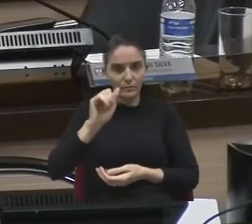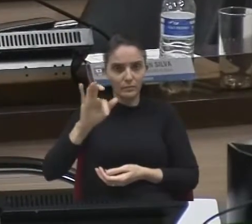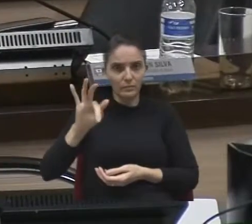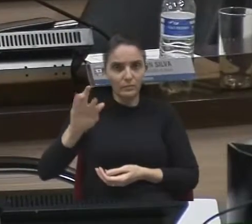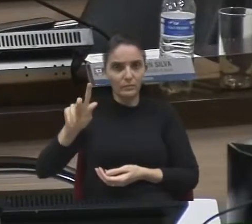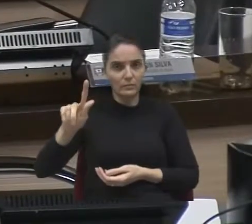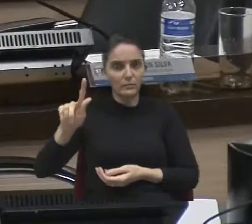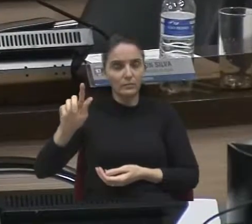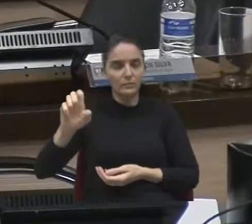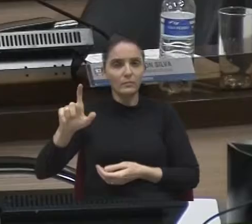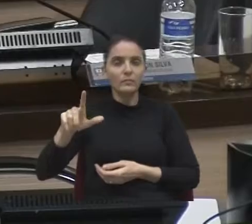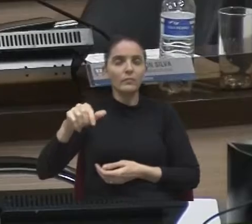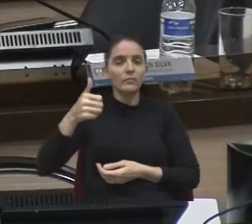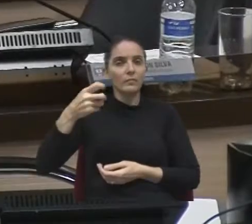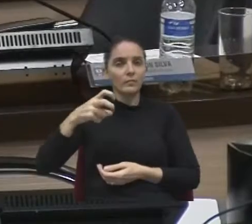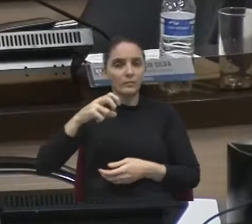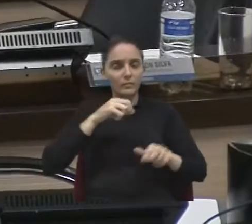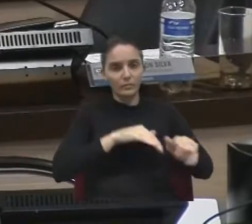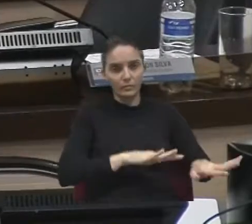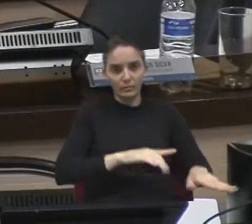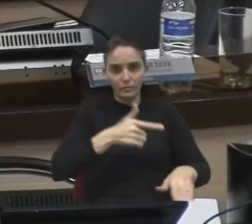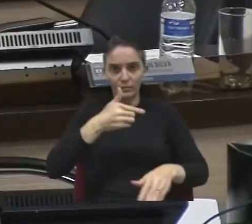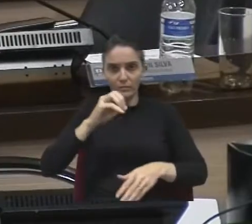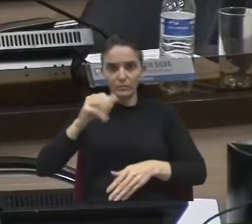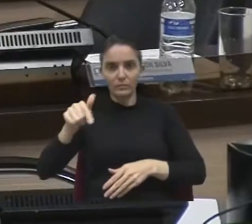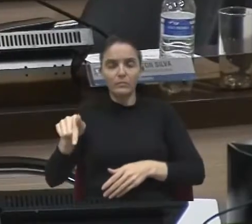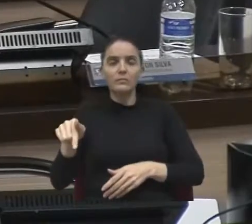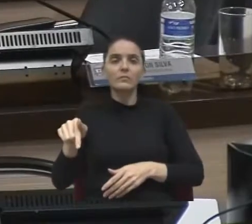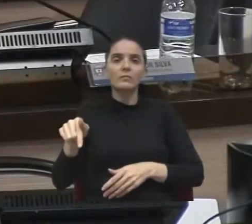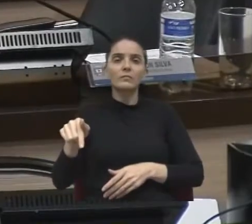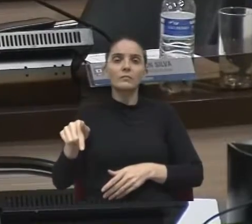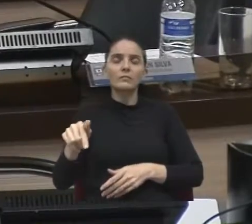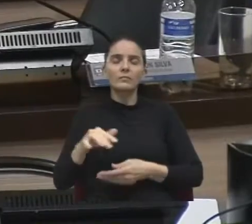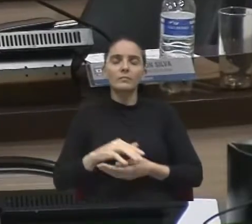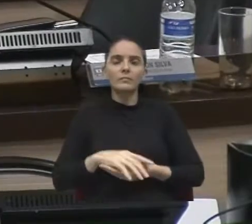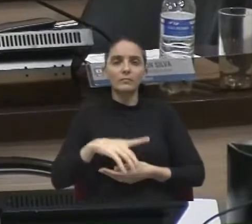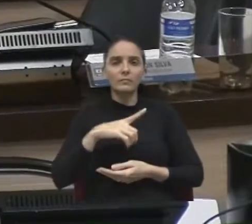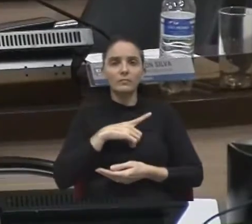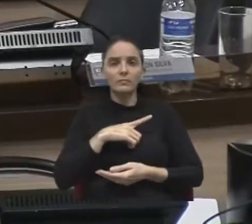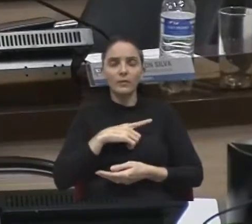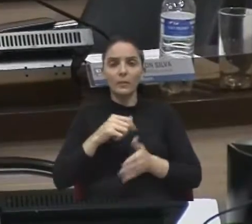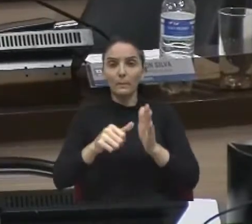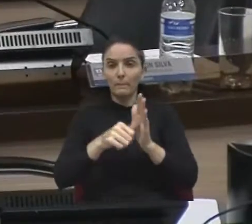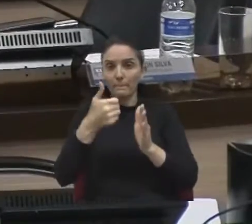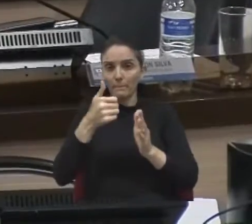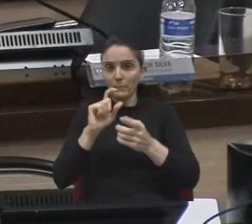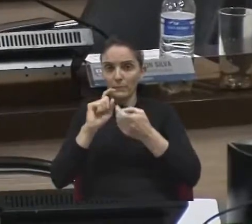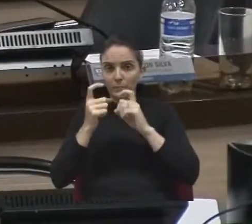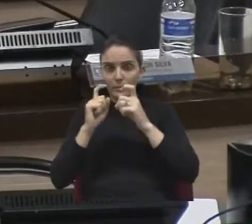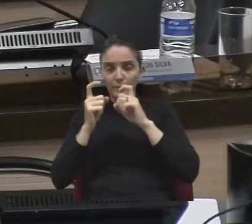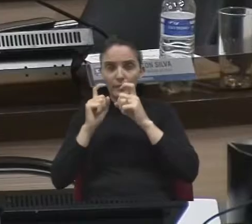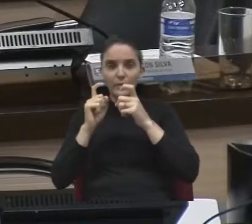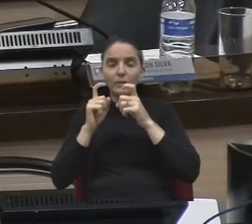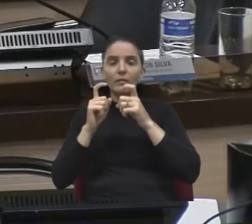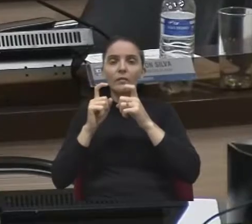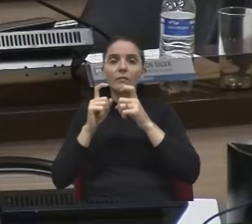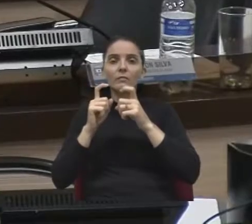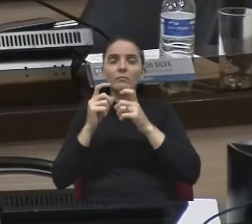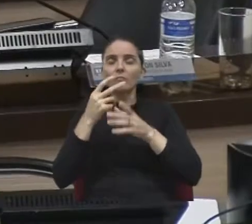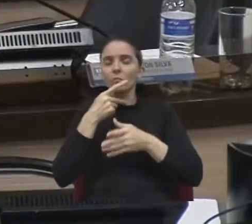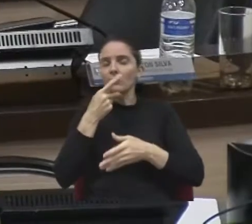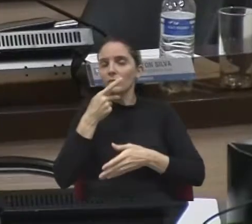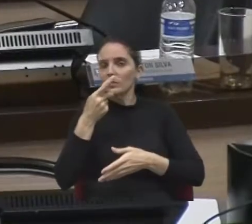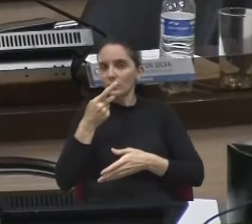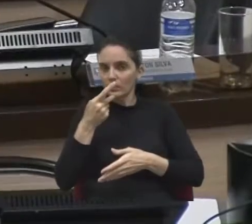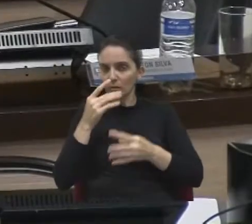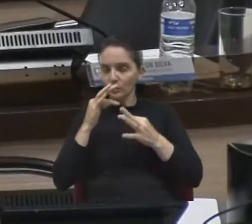de setembro de 2017, foi realizada a primeira reunião que traçou os caminhos que